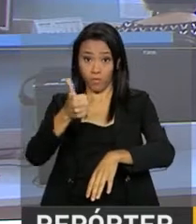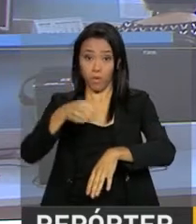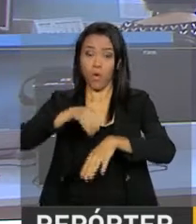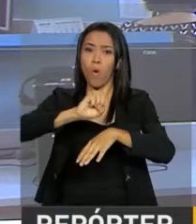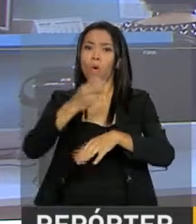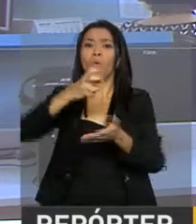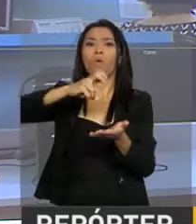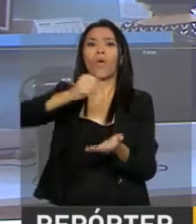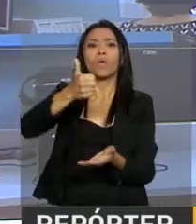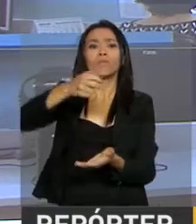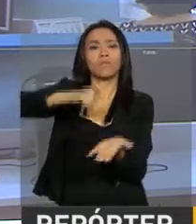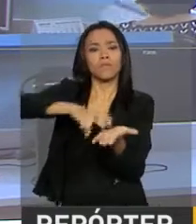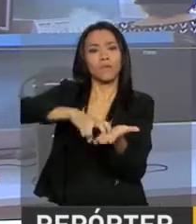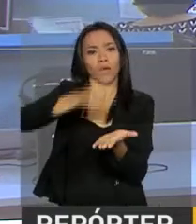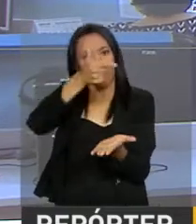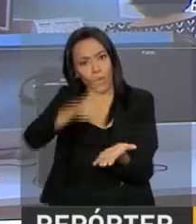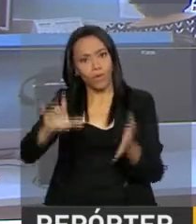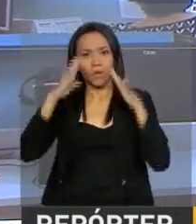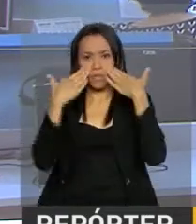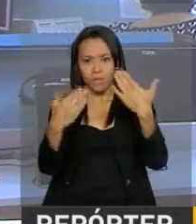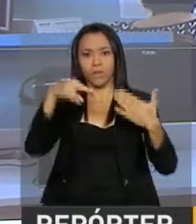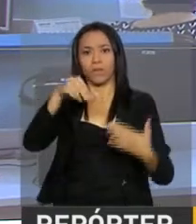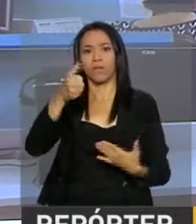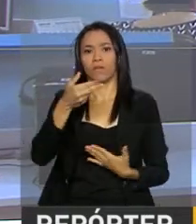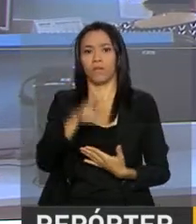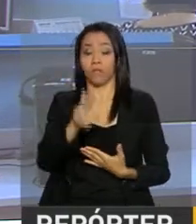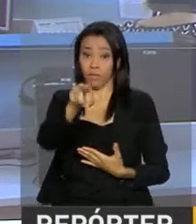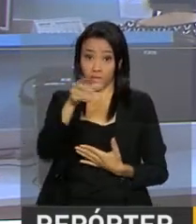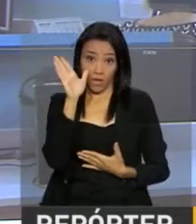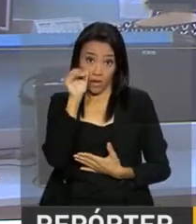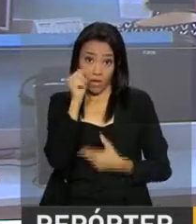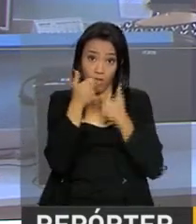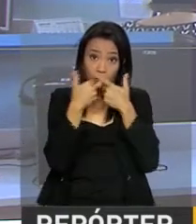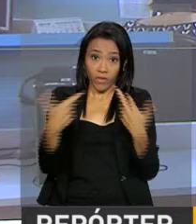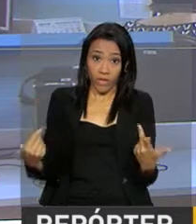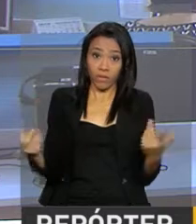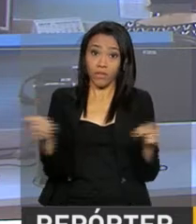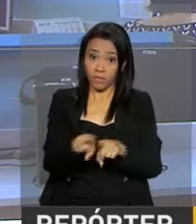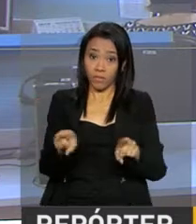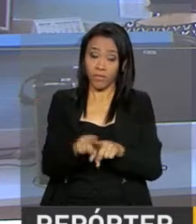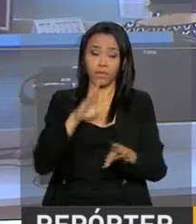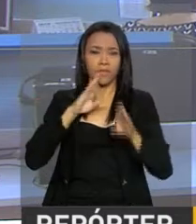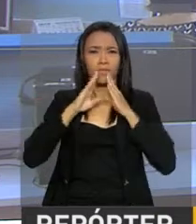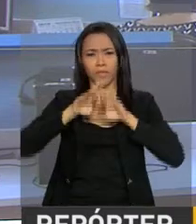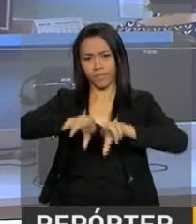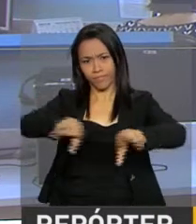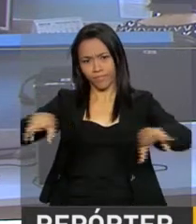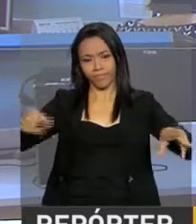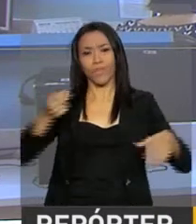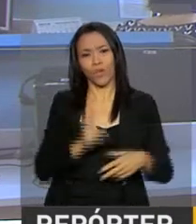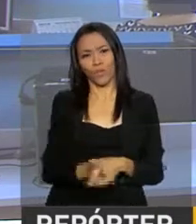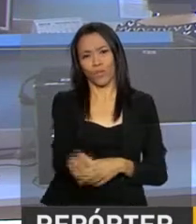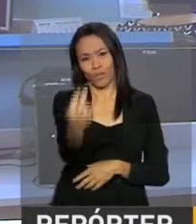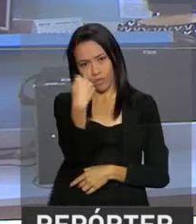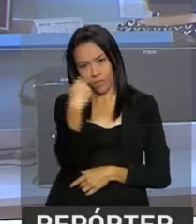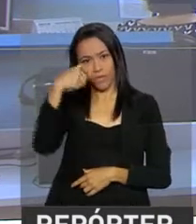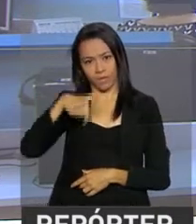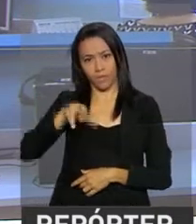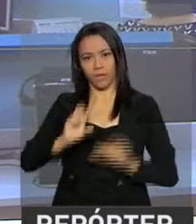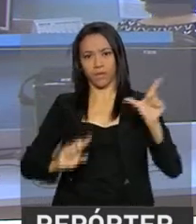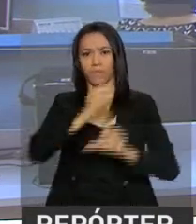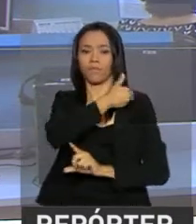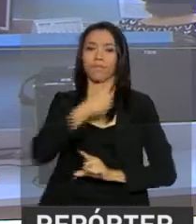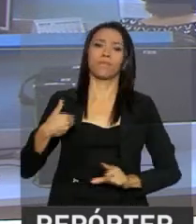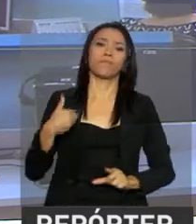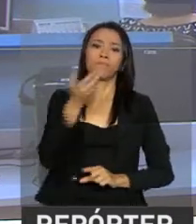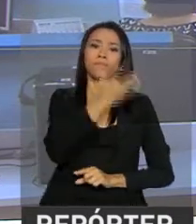na próxima edição do repórter nbr acompanhar as novidades também pelas nossas redes sociais continue com a gente e nbr